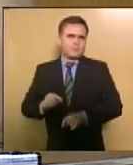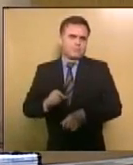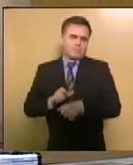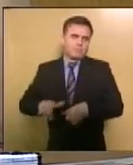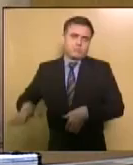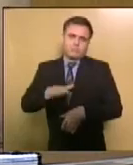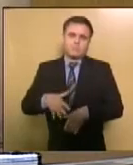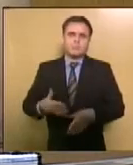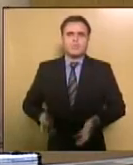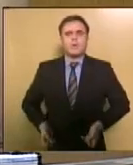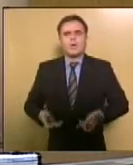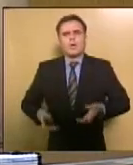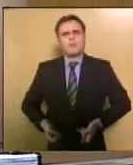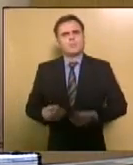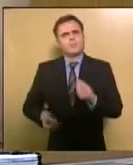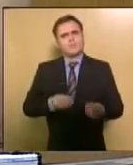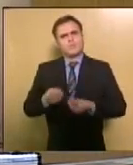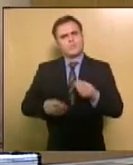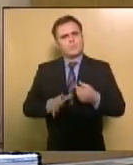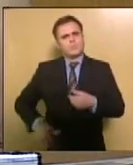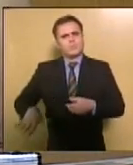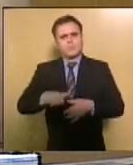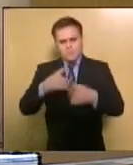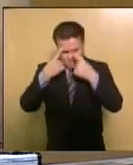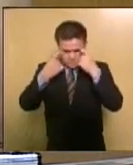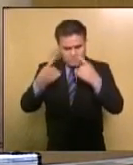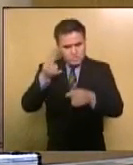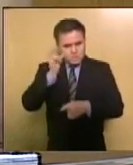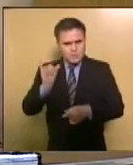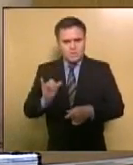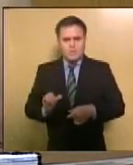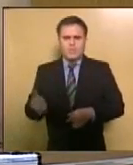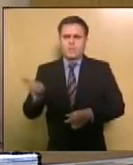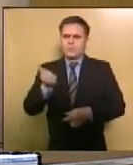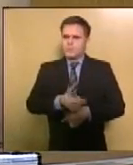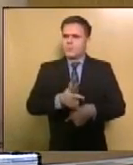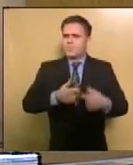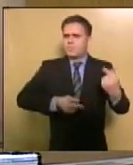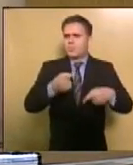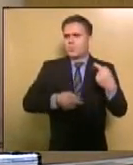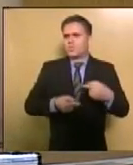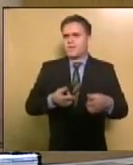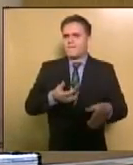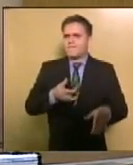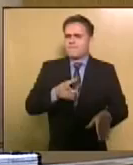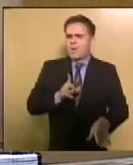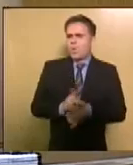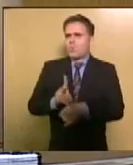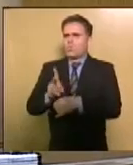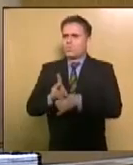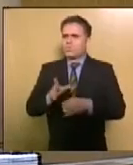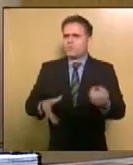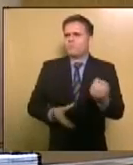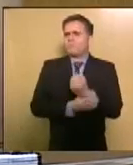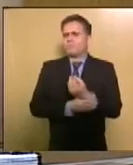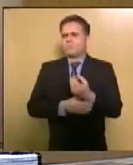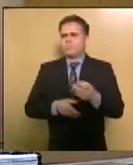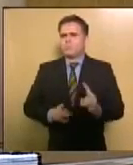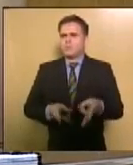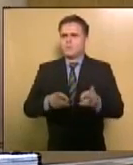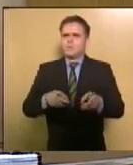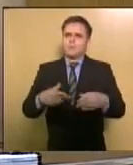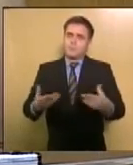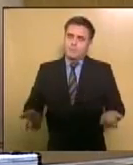gasta mais com as consequências devastadoras da violência letal do que com políticas públicas de prevenção à violência com foco na redução da violência